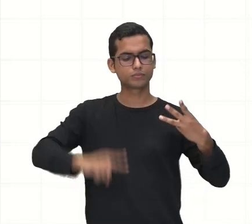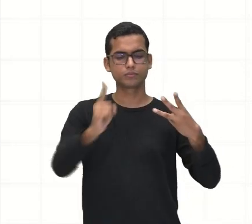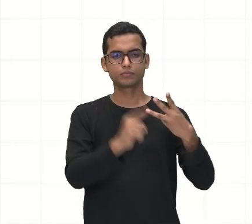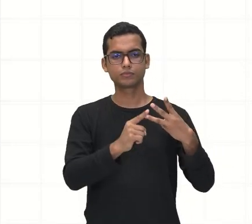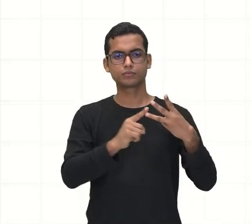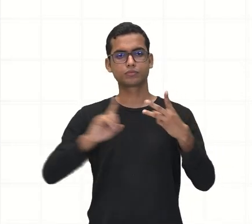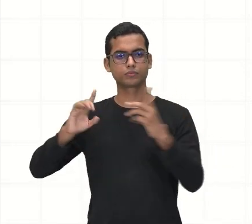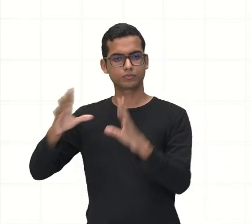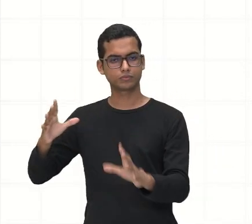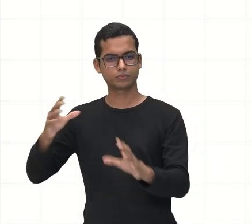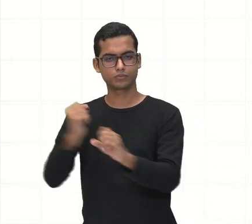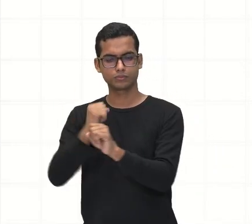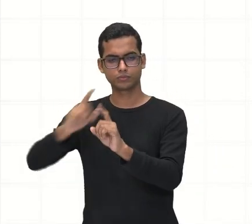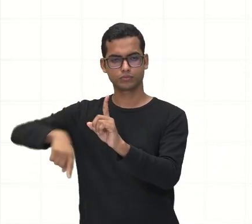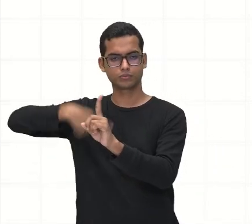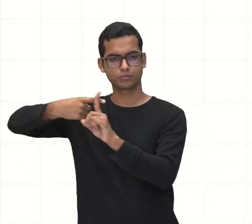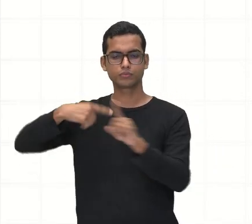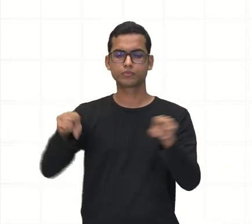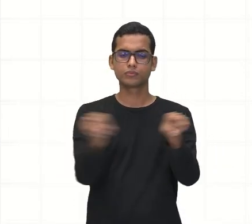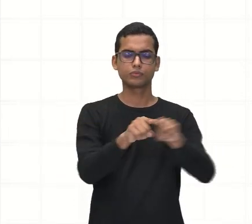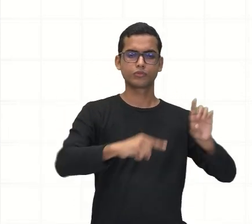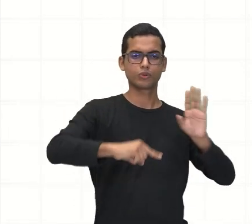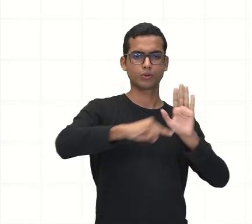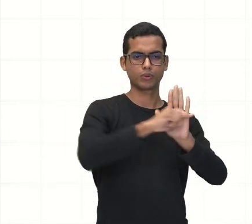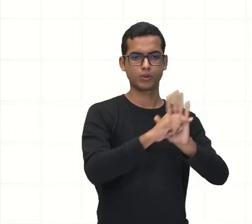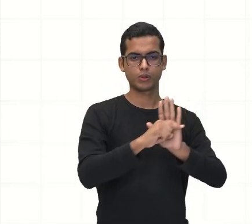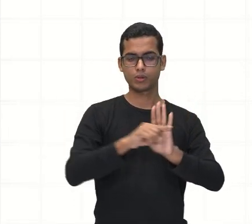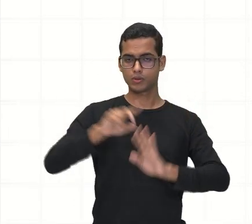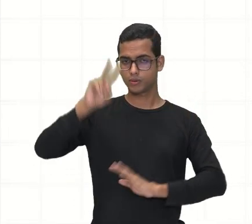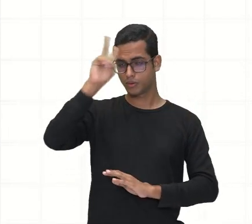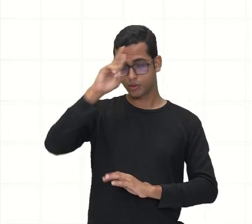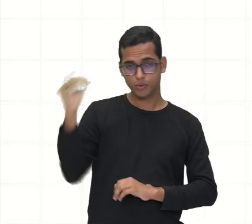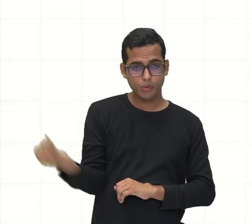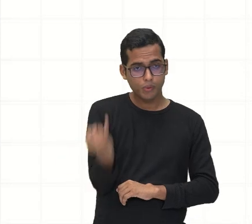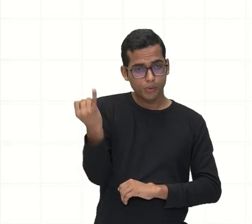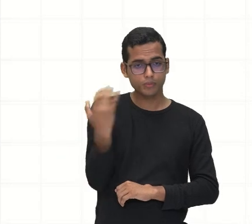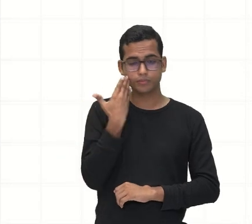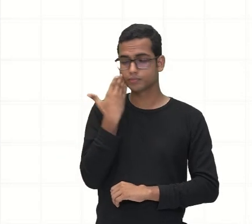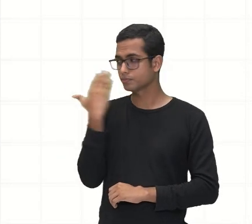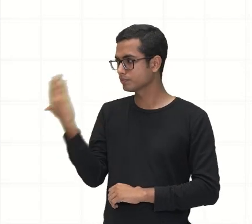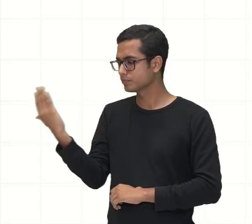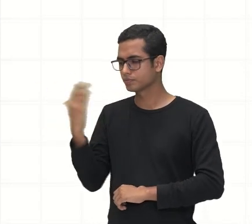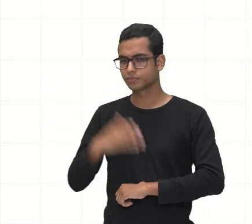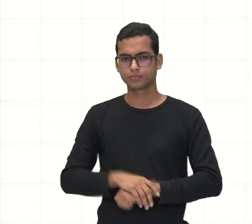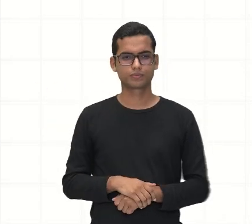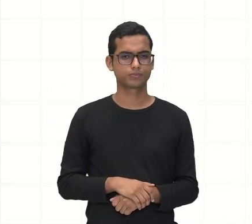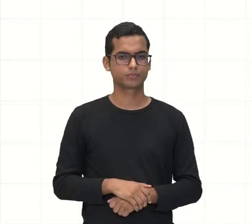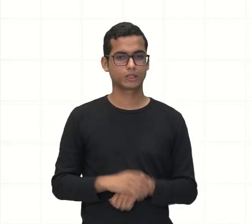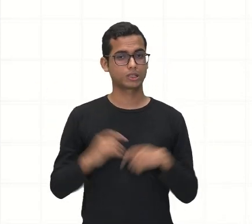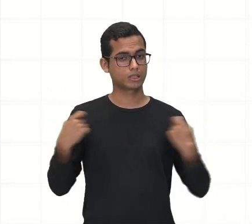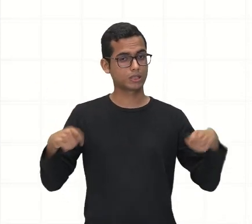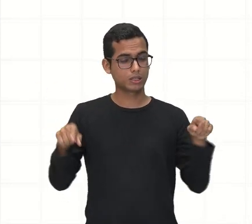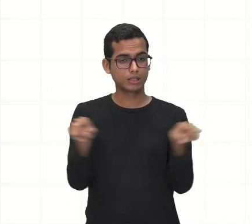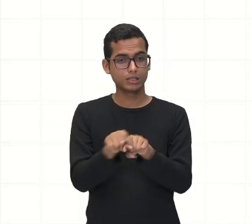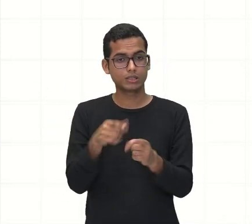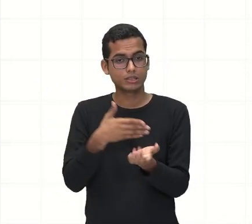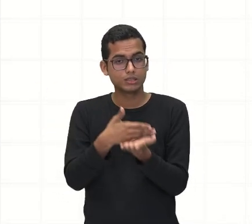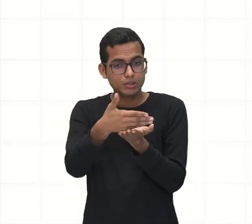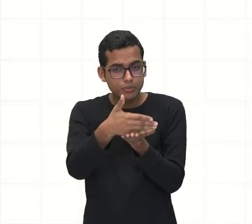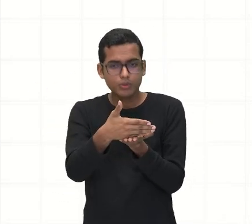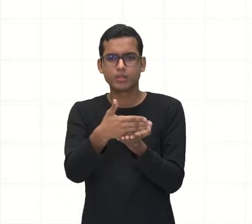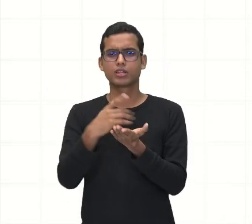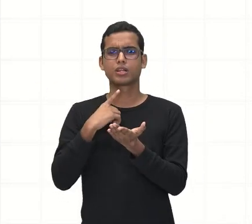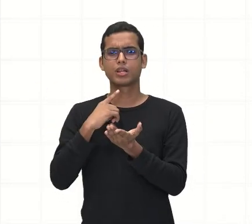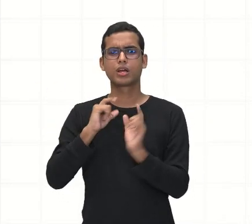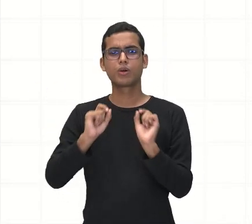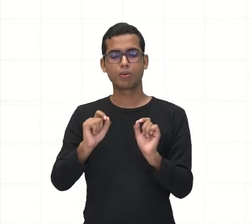soma e subtração. E aí, pessoal, tem que lembrar um detalhe, que eu resolver essas coisas aqui, sempre da esquerda para